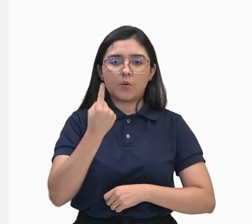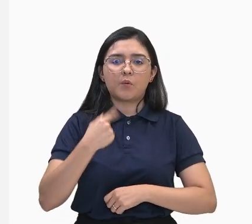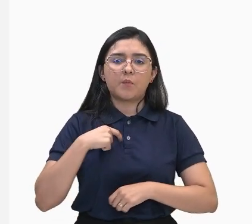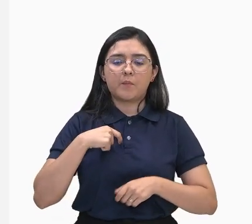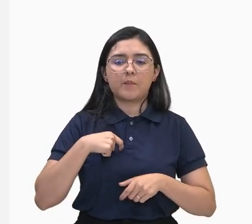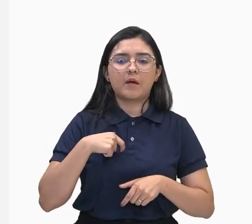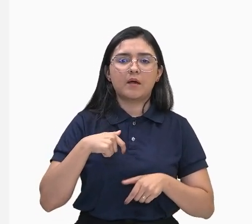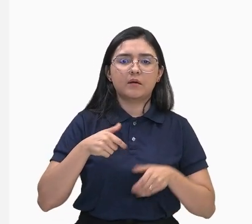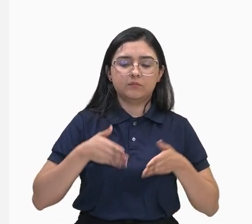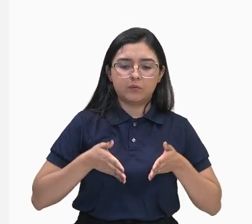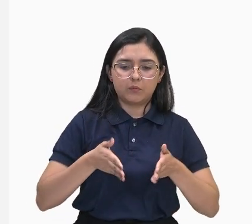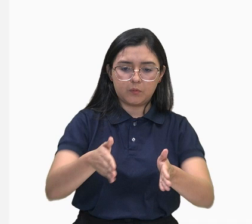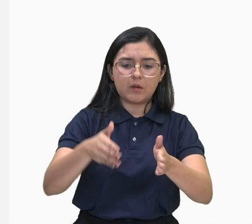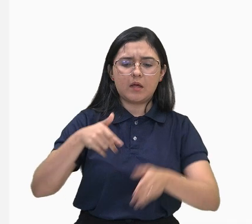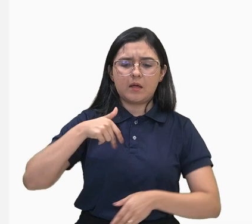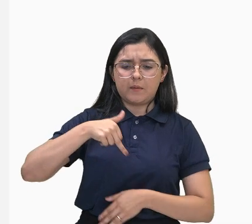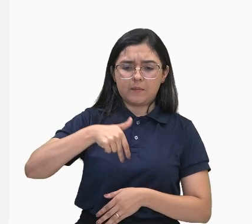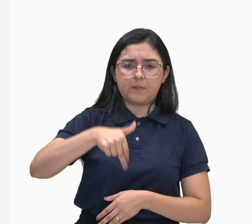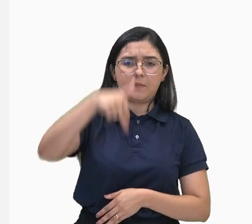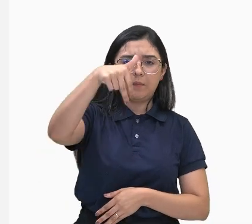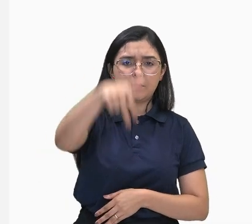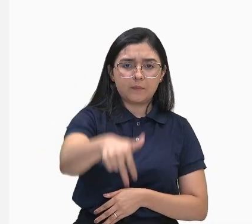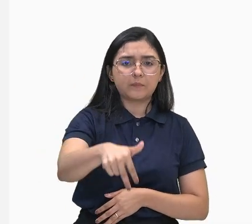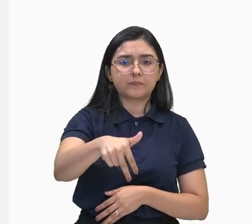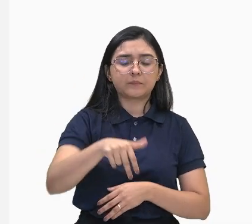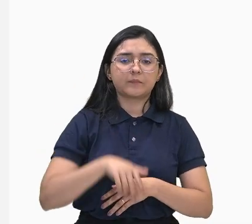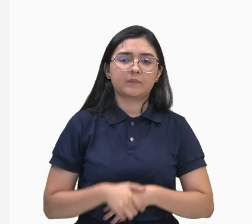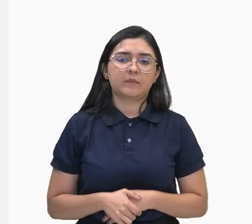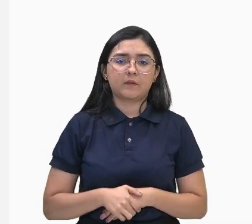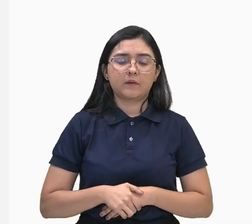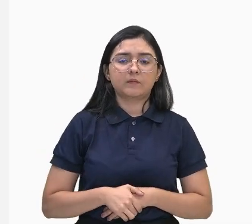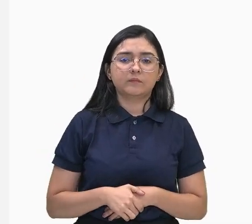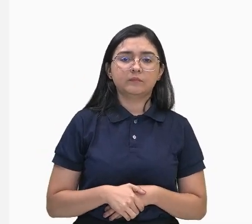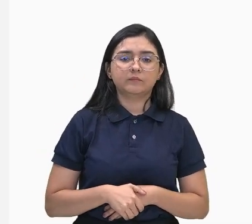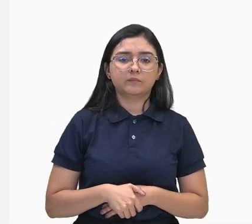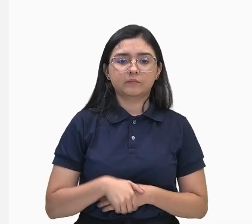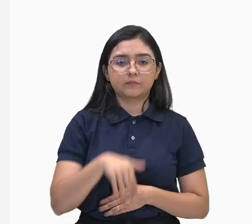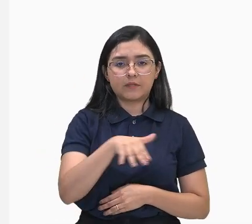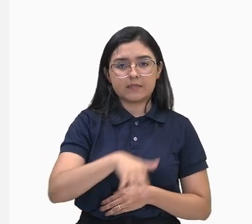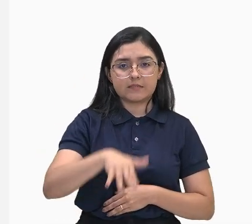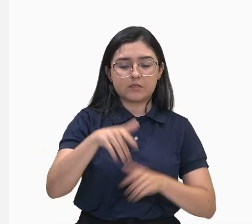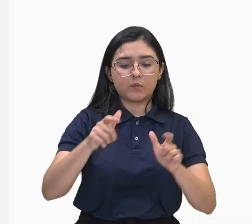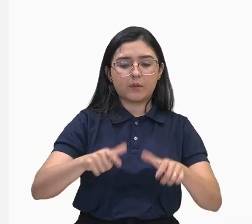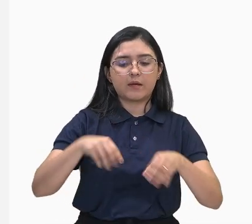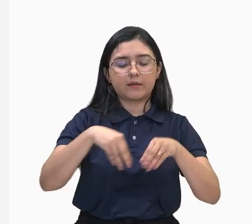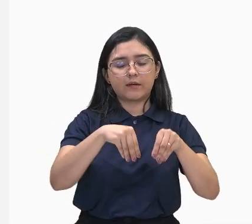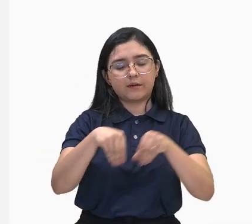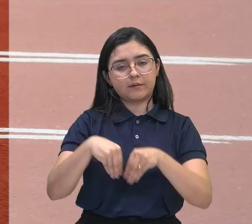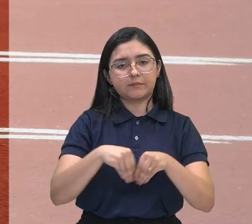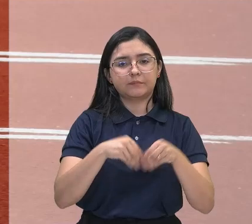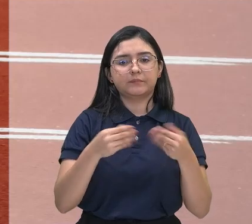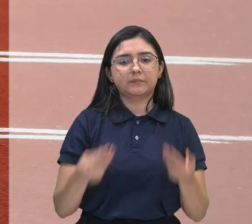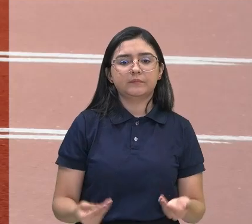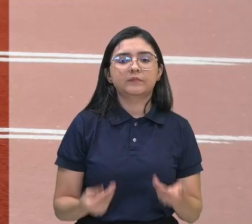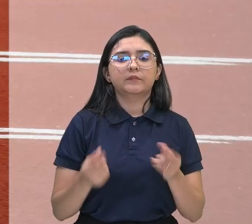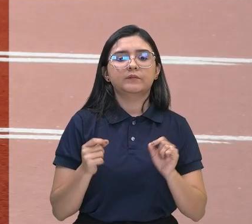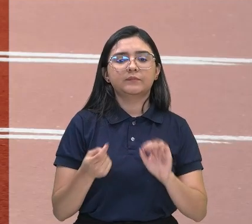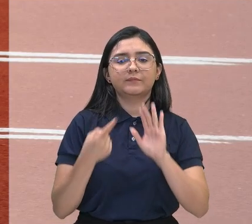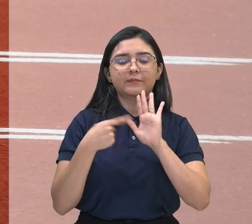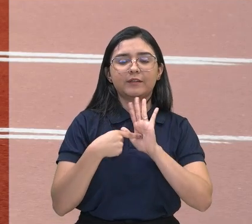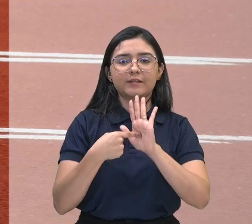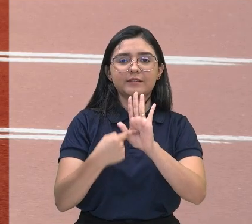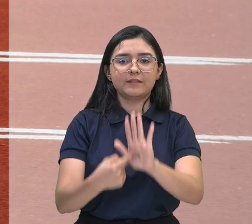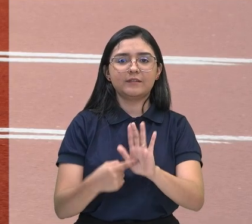pista, correndo, né, e saltar, caindo com os 2 pés dentro dessa caixa de areia. E aí eu trouxe para a gente ter um